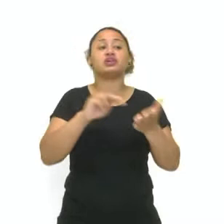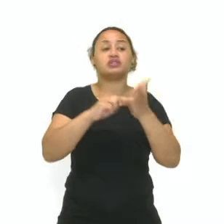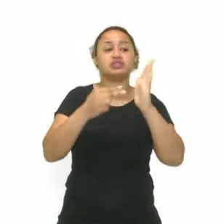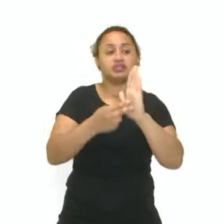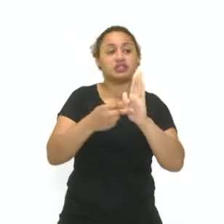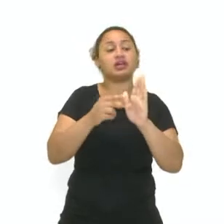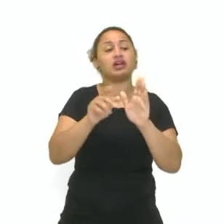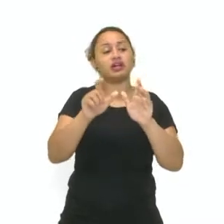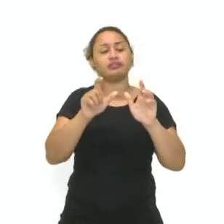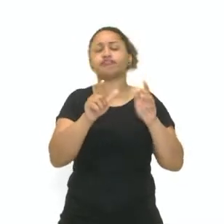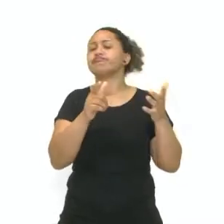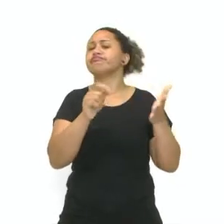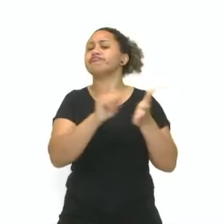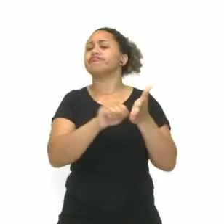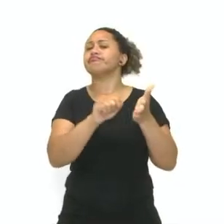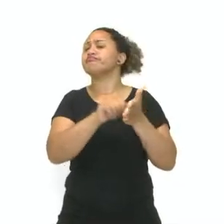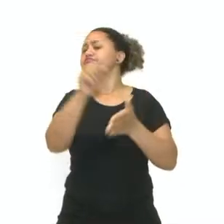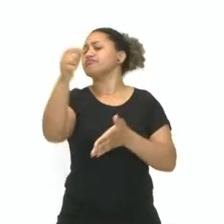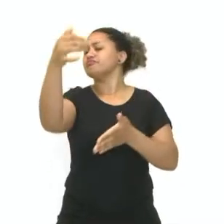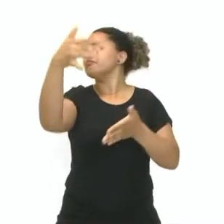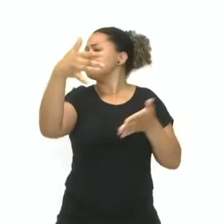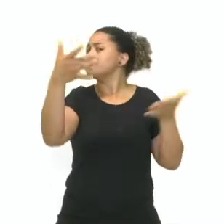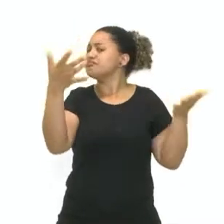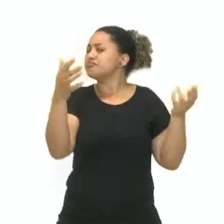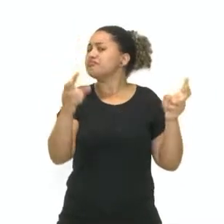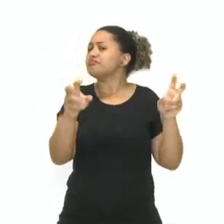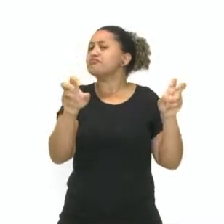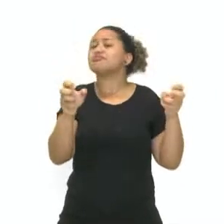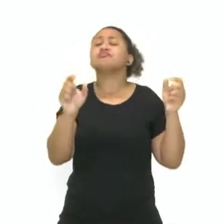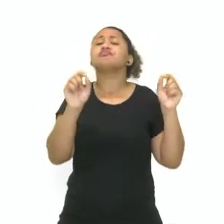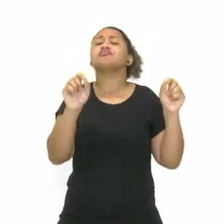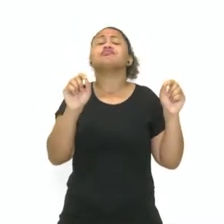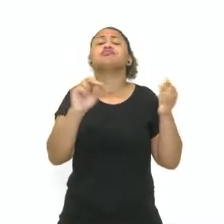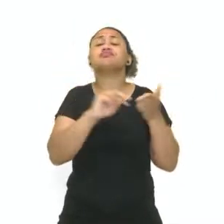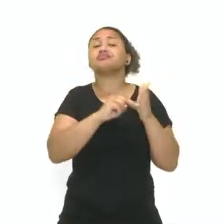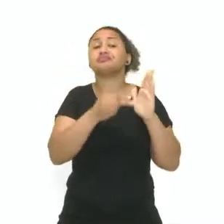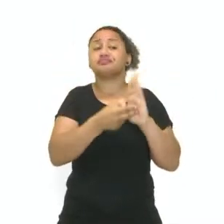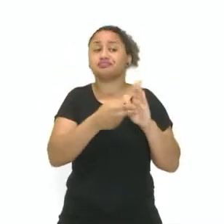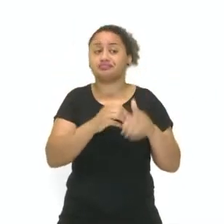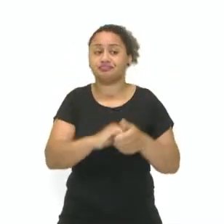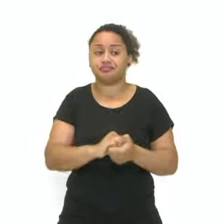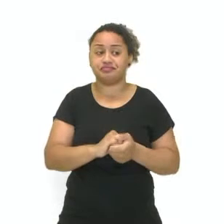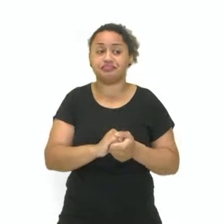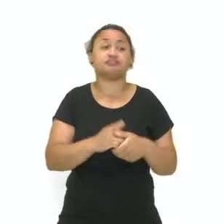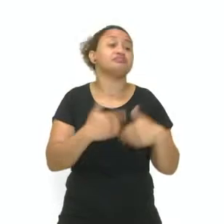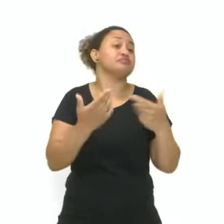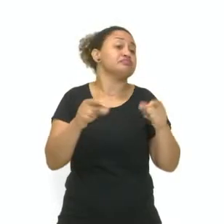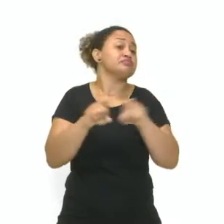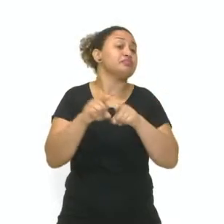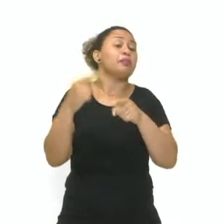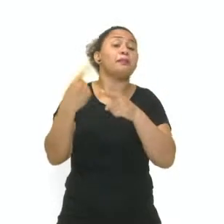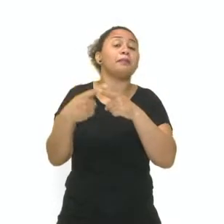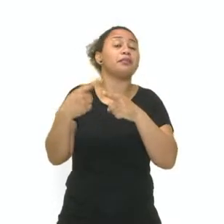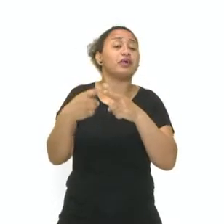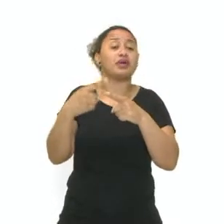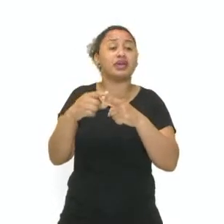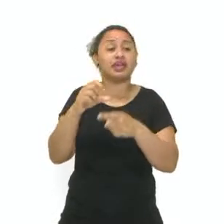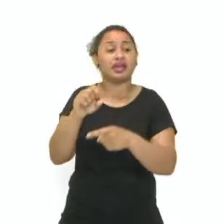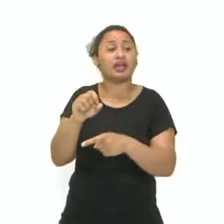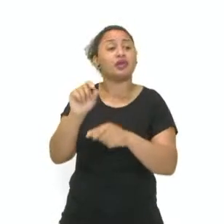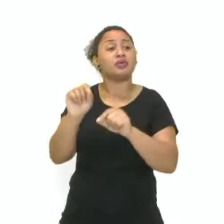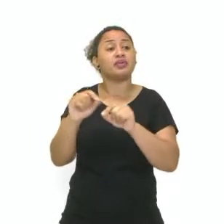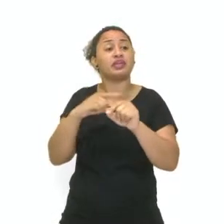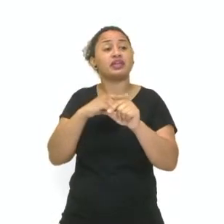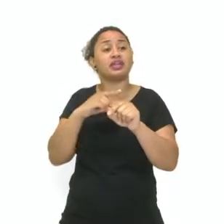expressão escrita à luz? É o que eu te proponho na alternativa A. E mais, por que cita está